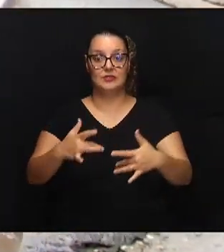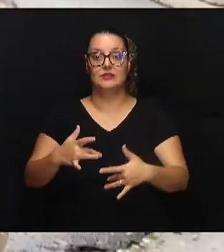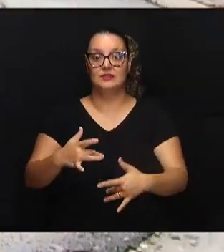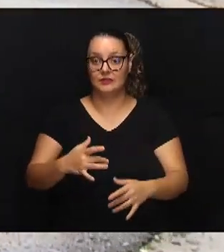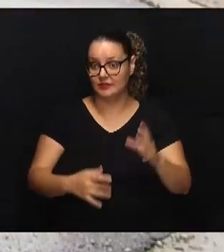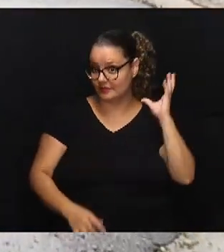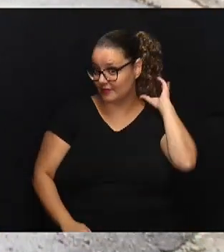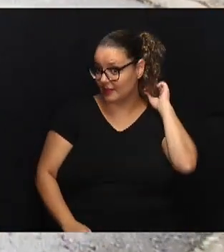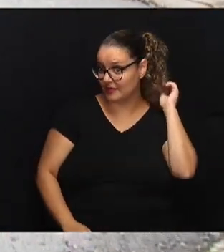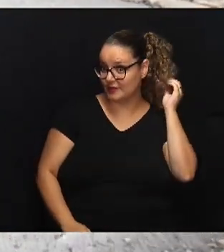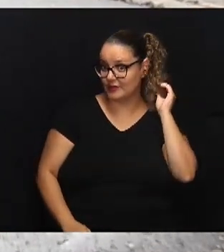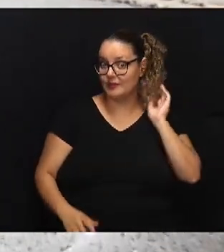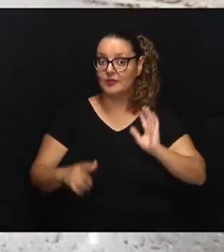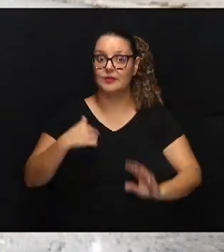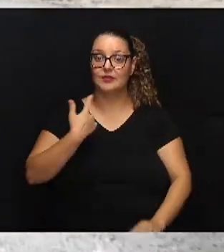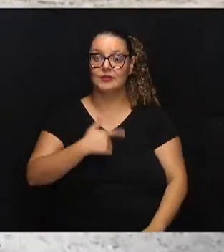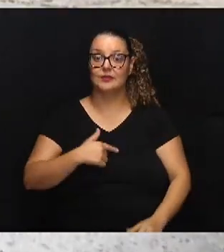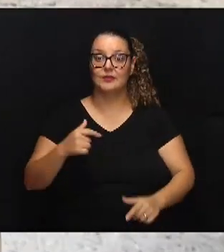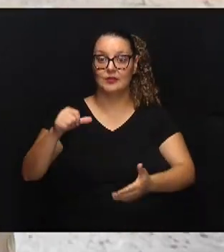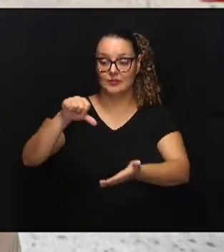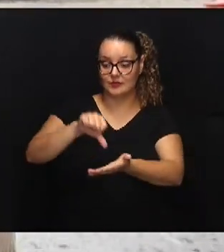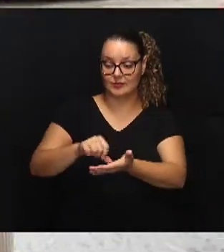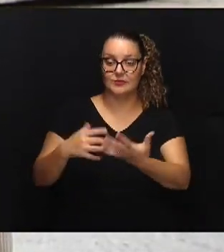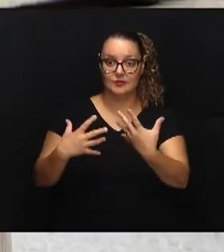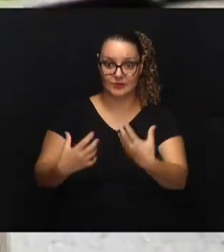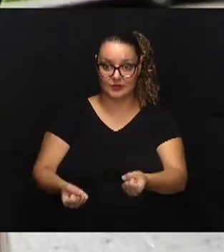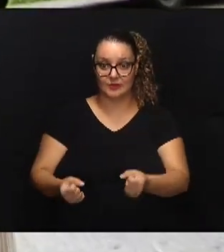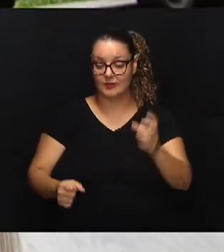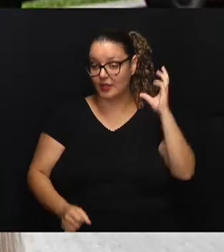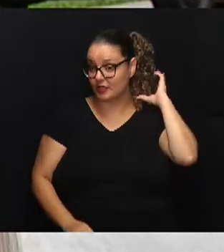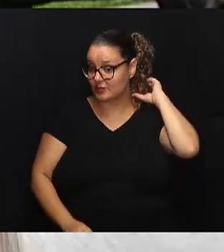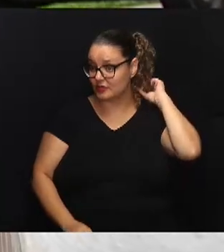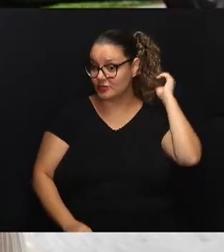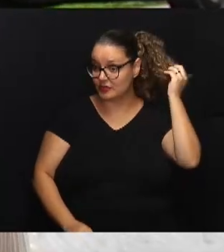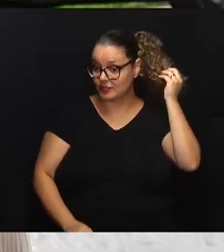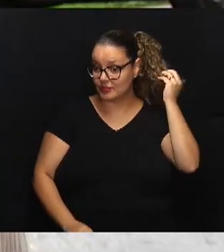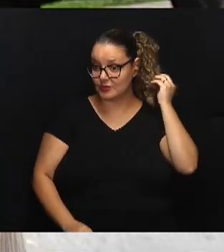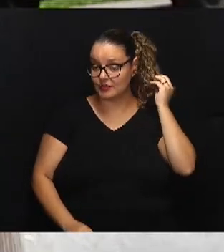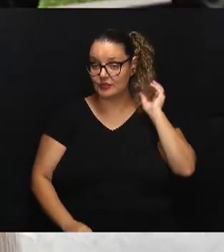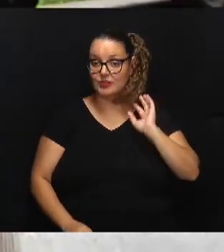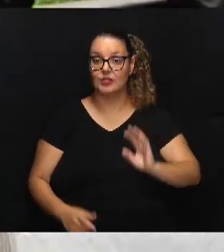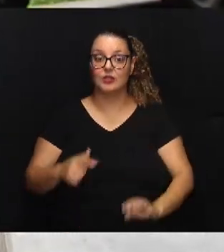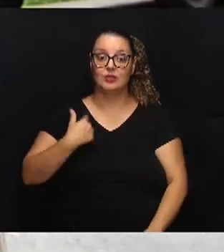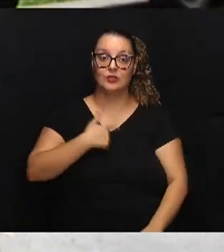Nós somos um posto de coleta de cabelos, né? Nós